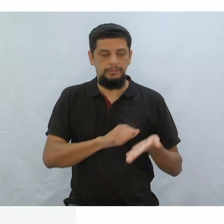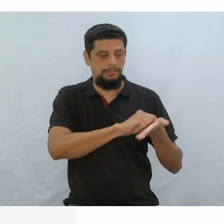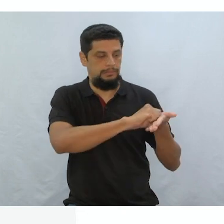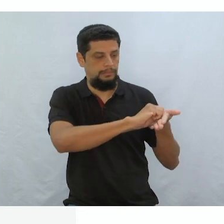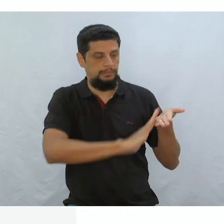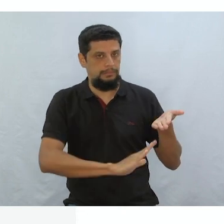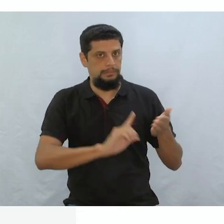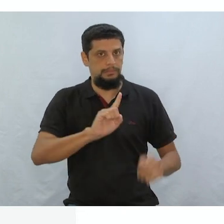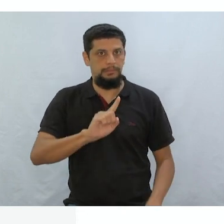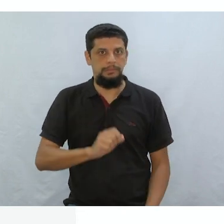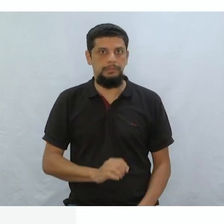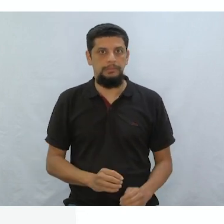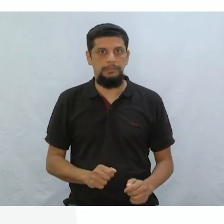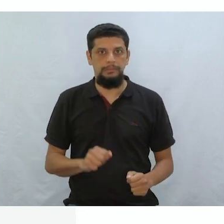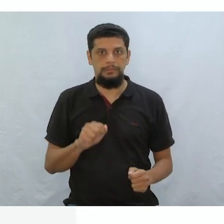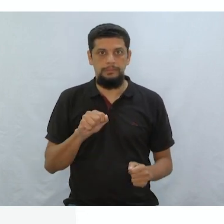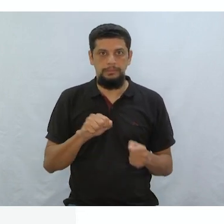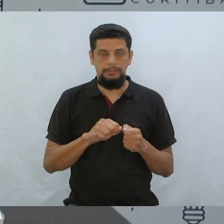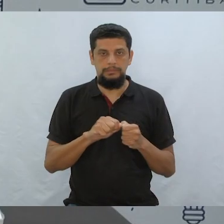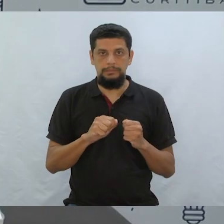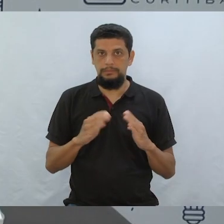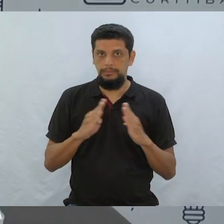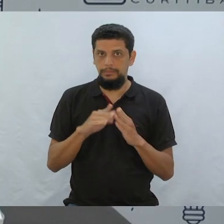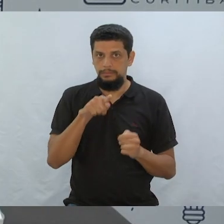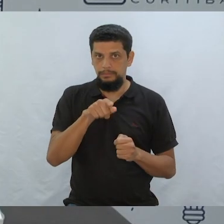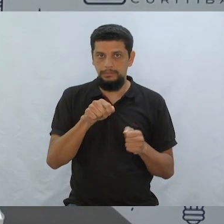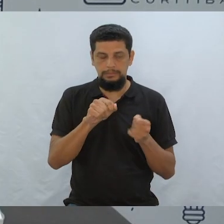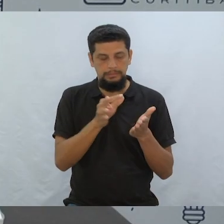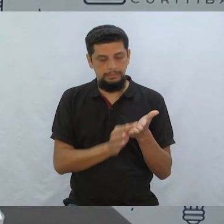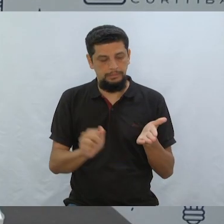E uma atividade para casa que vocês vão registrar.